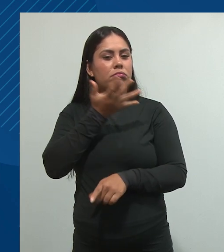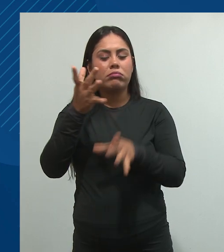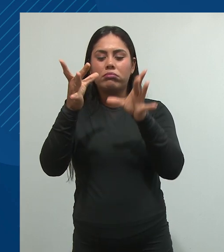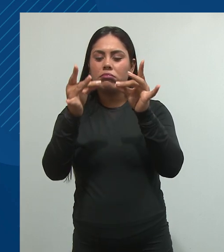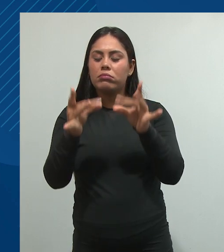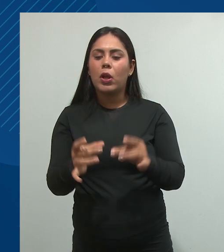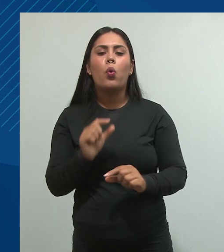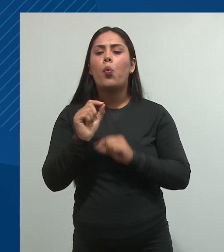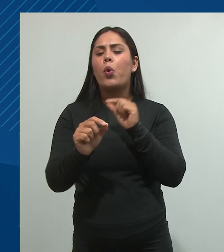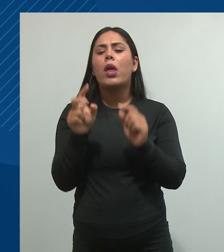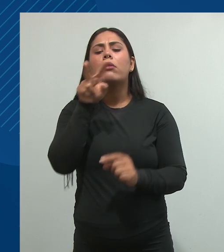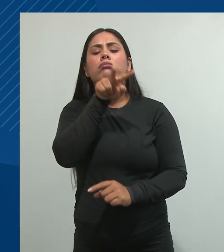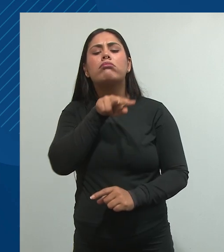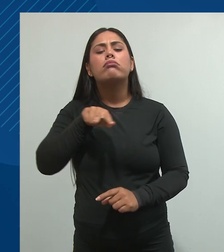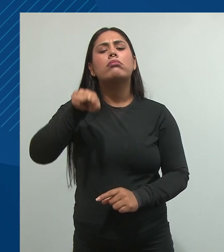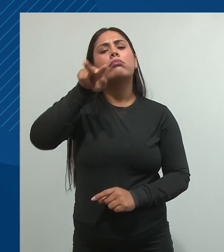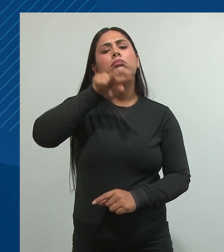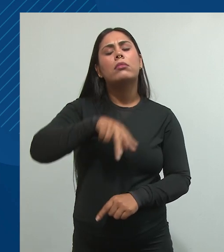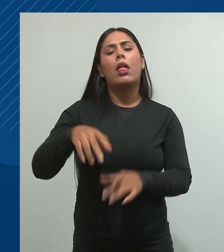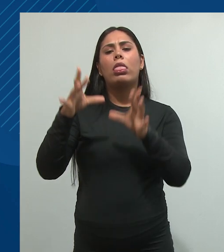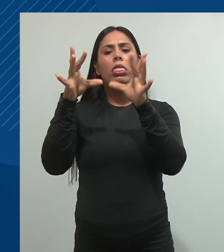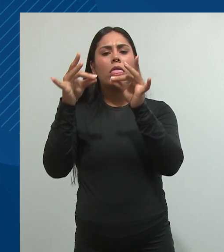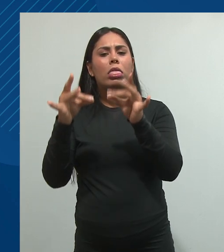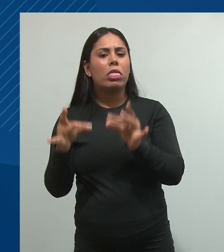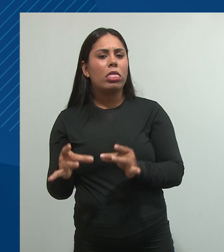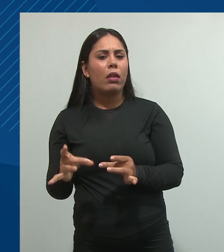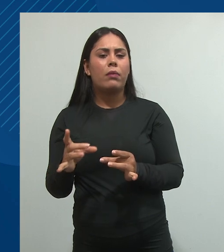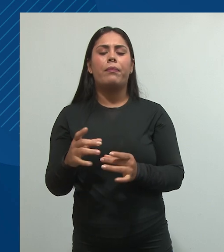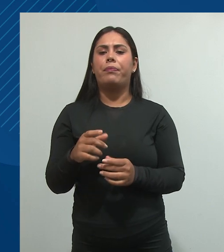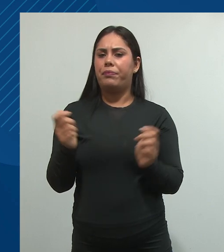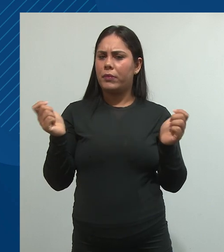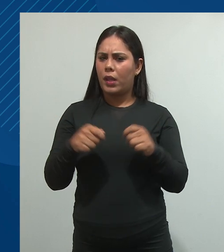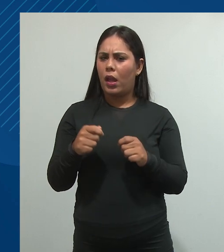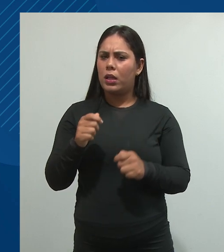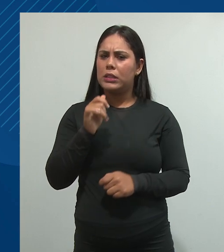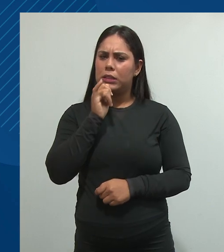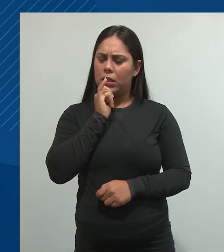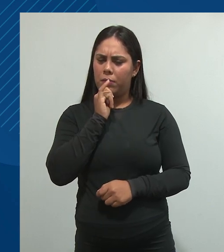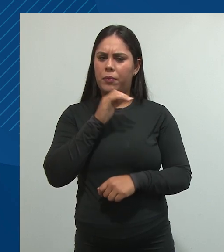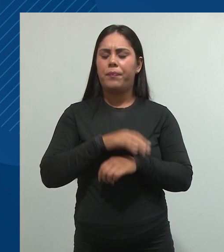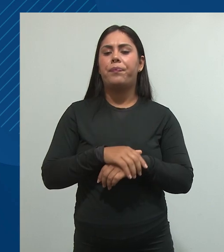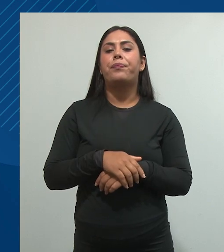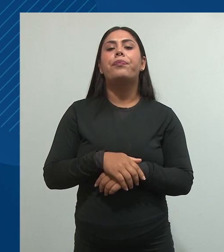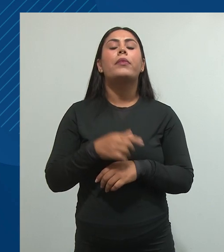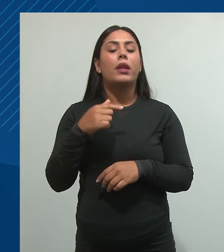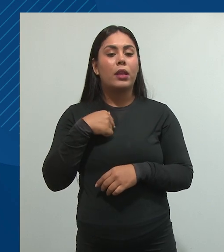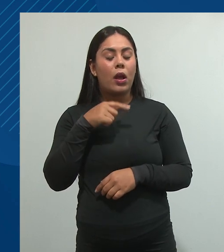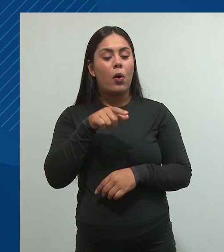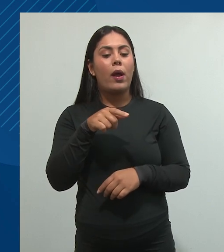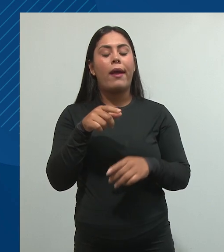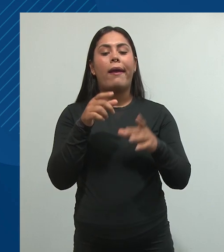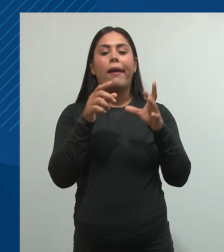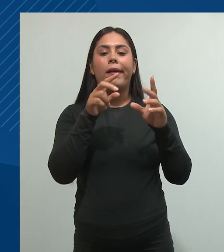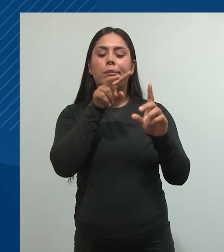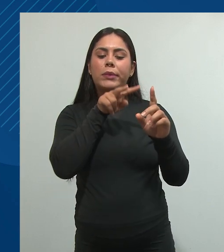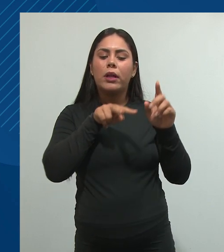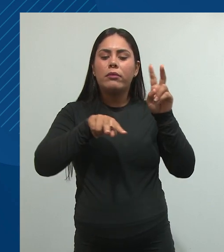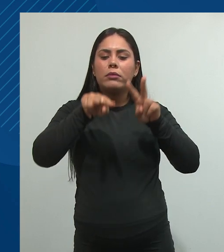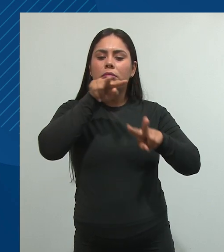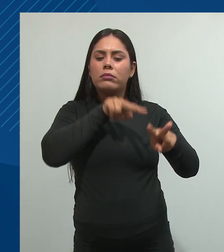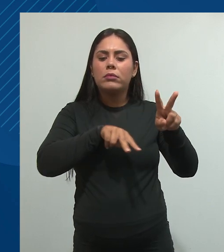que é observar? O que é descrever? Poderia dar um exemplo? A observação e a descrição são